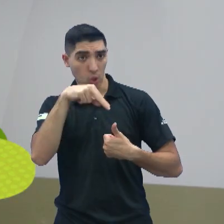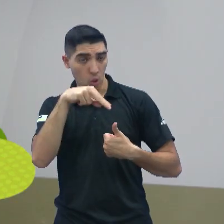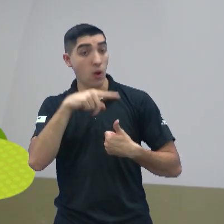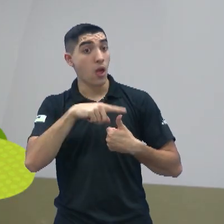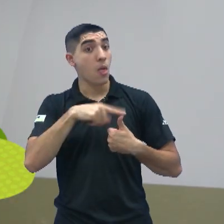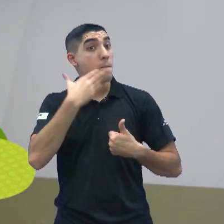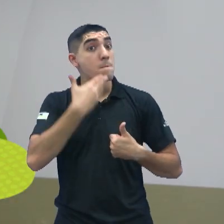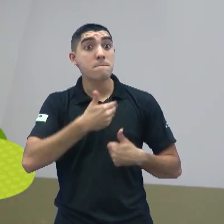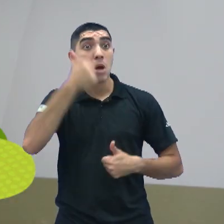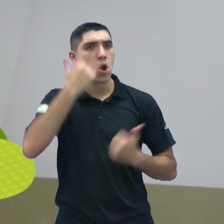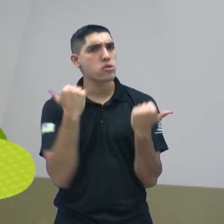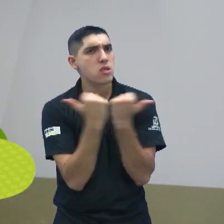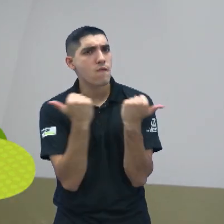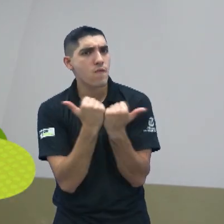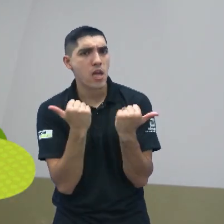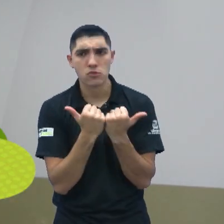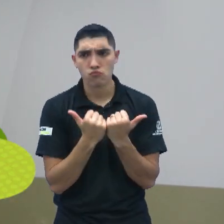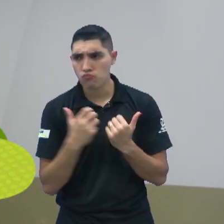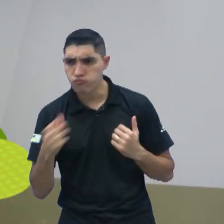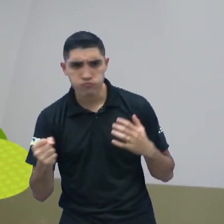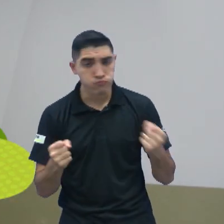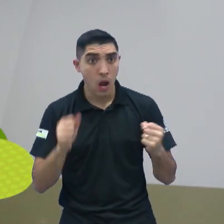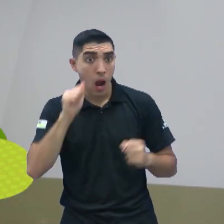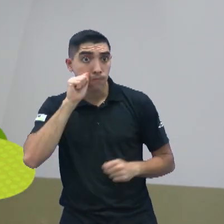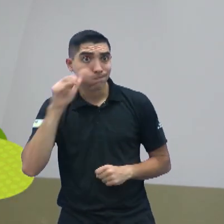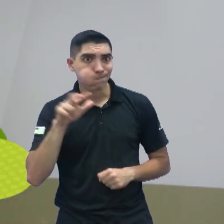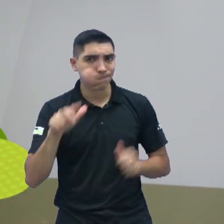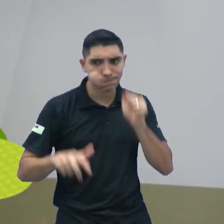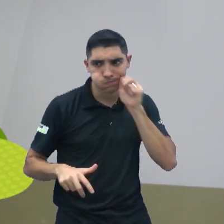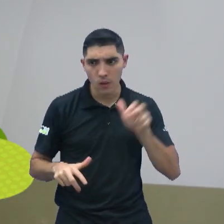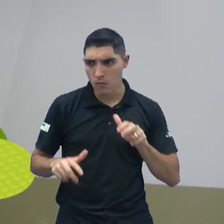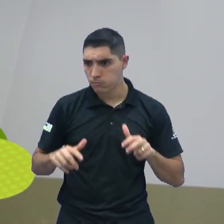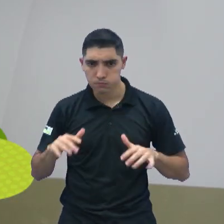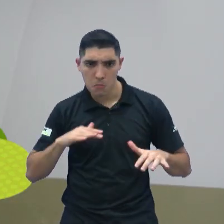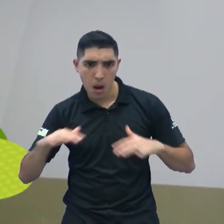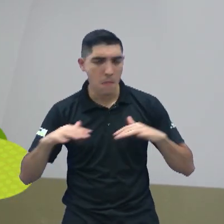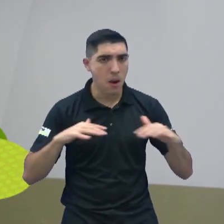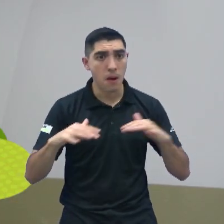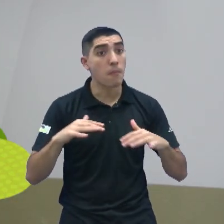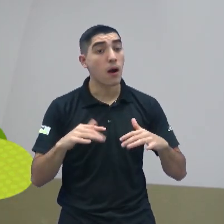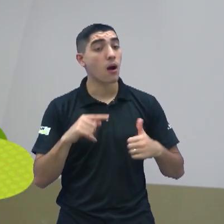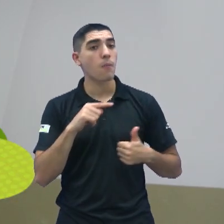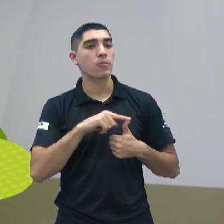marcador da equipe, que tem entrosamento com o pessoal, dá dinamismo. O